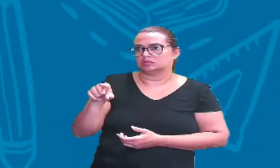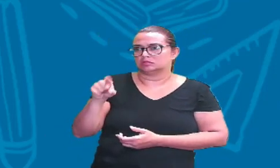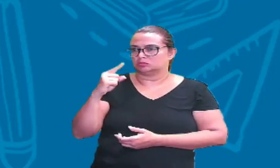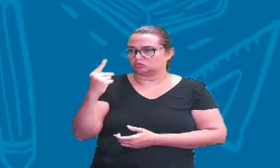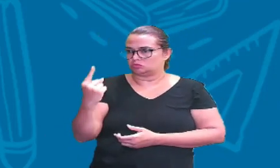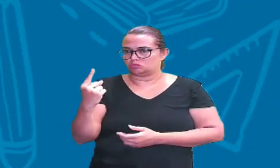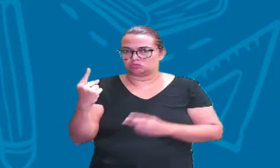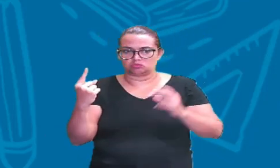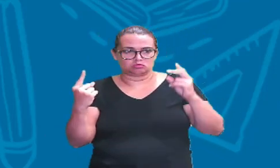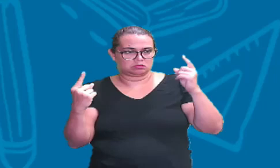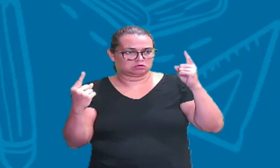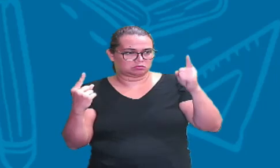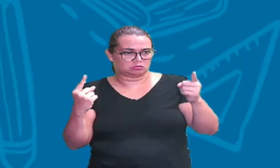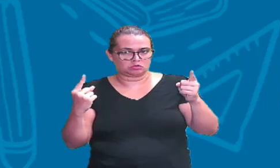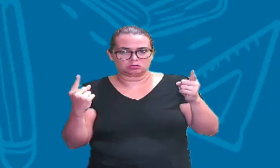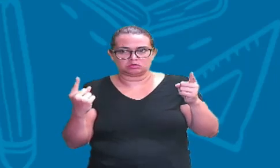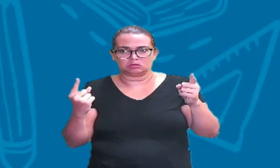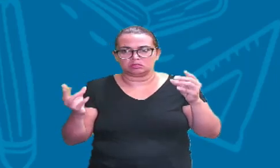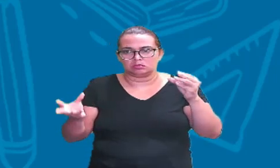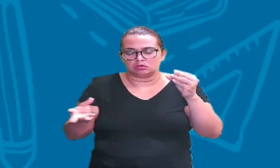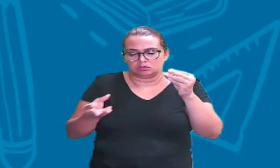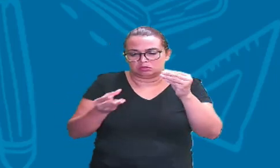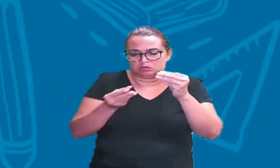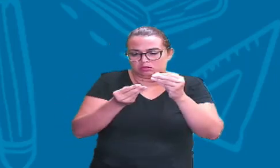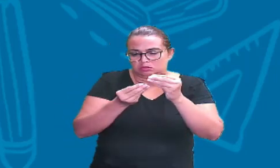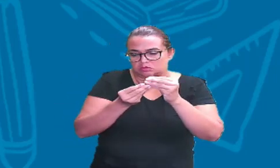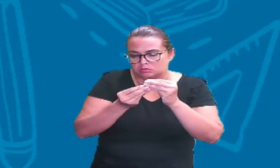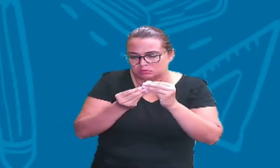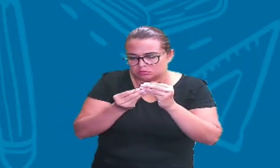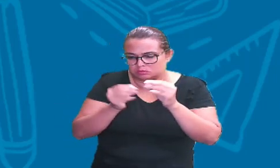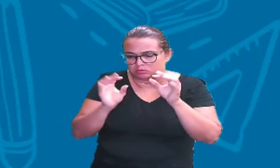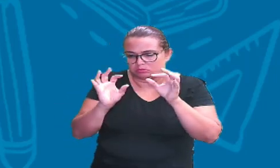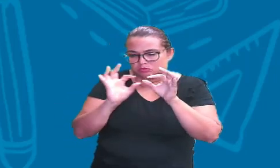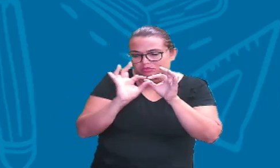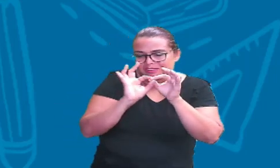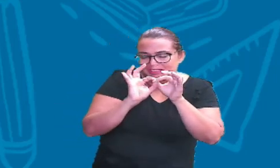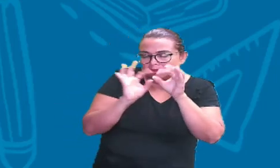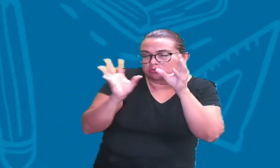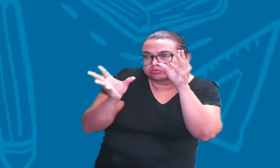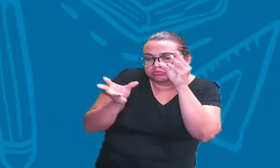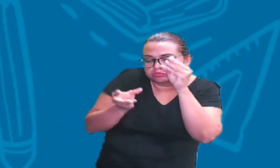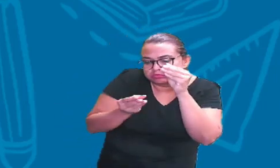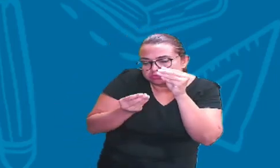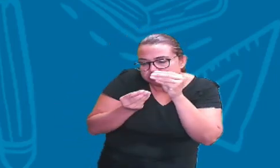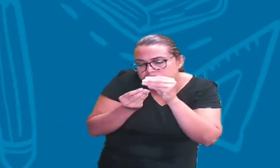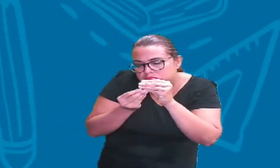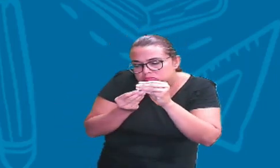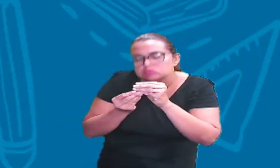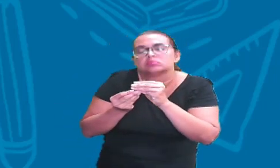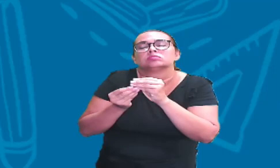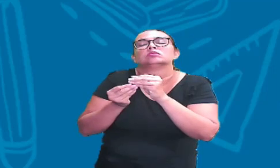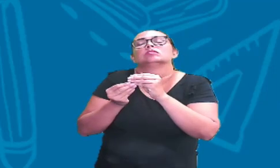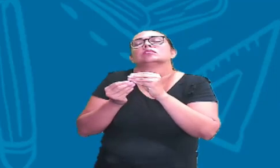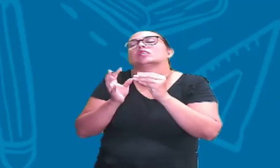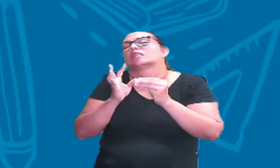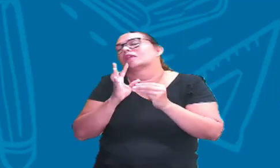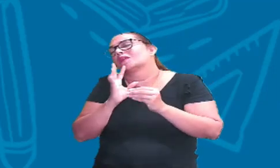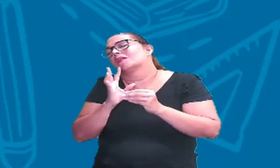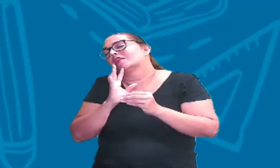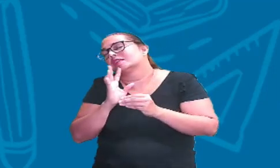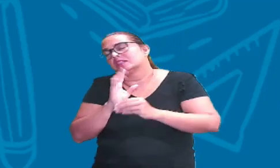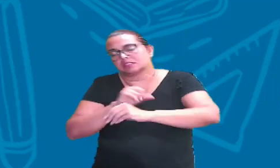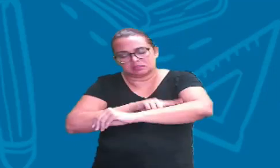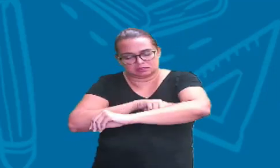suplementa o outro, ou seja, sua união vai formar uma medida que eu